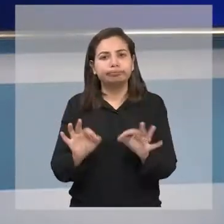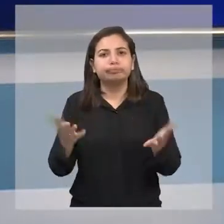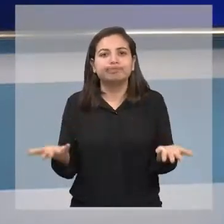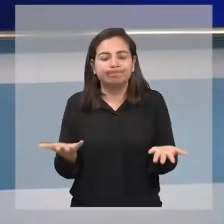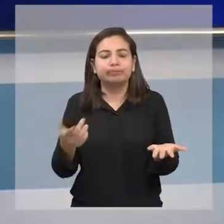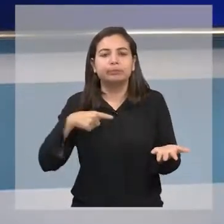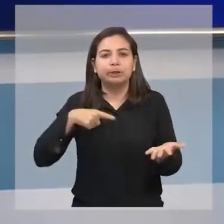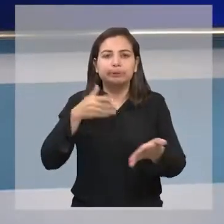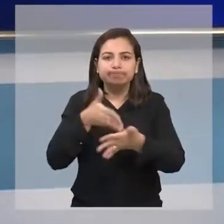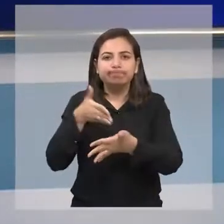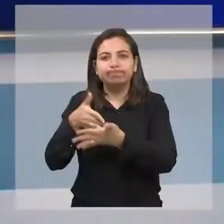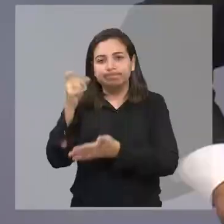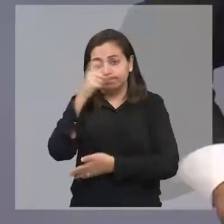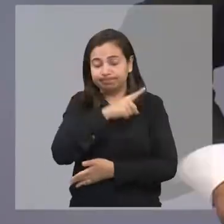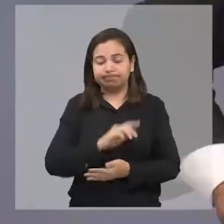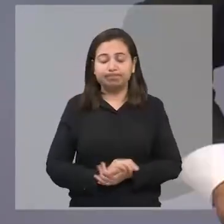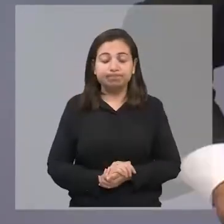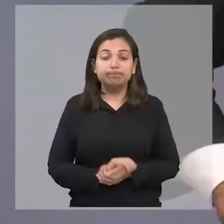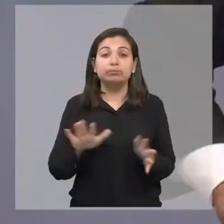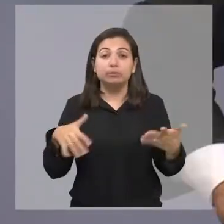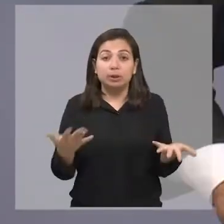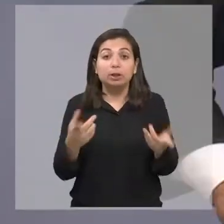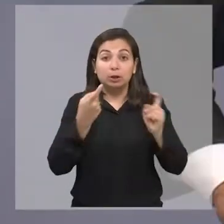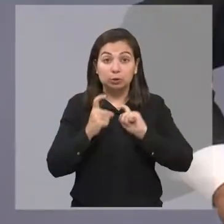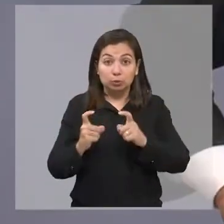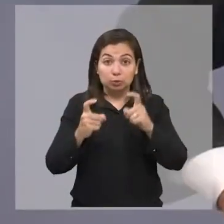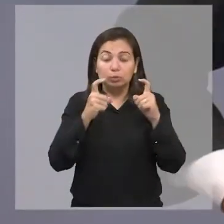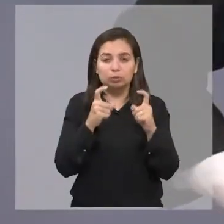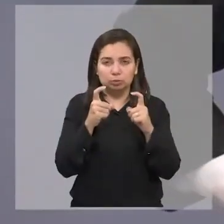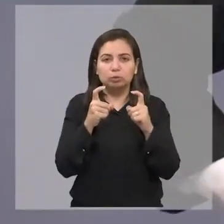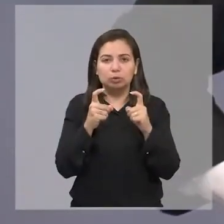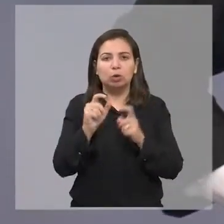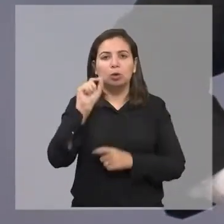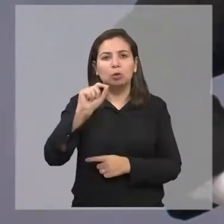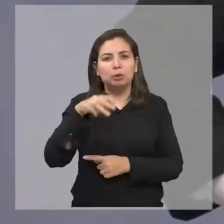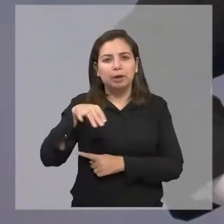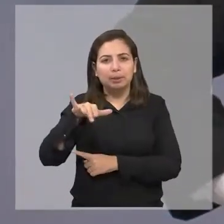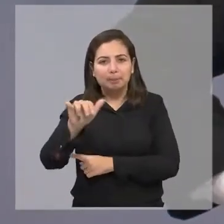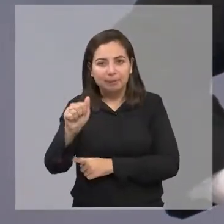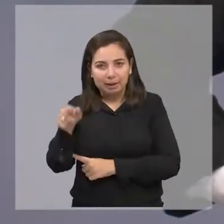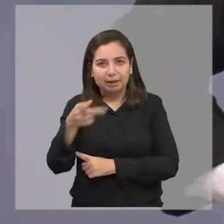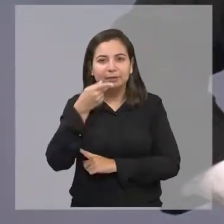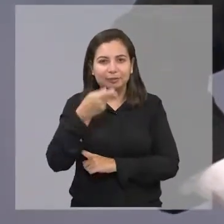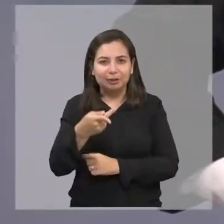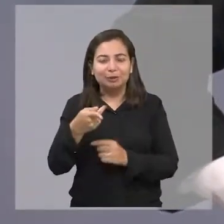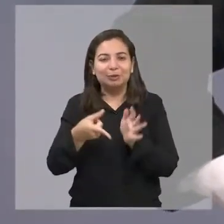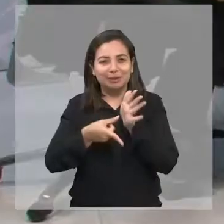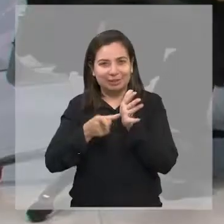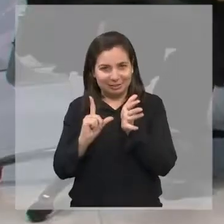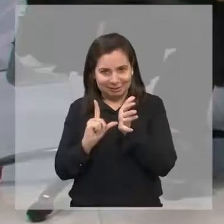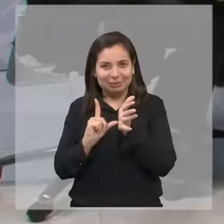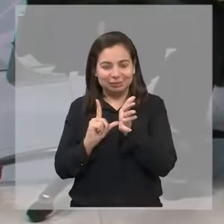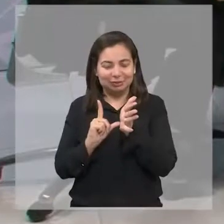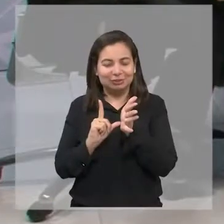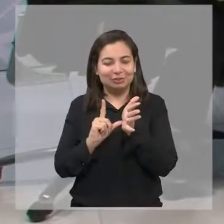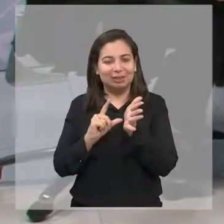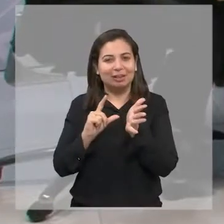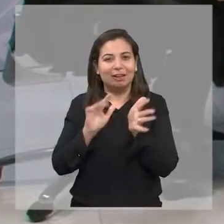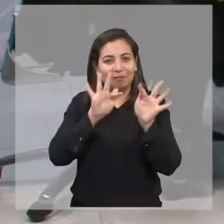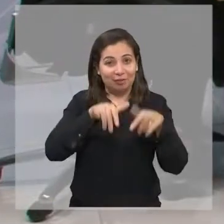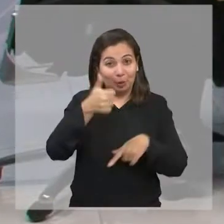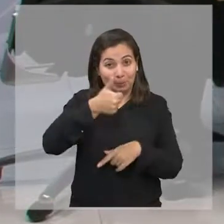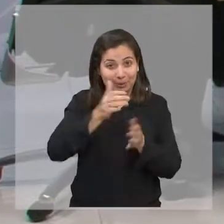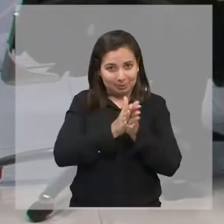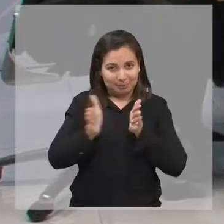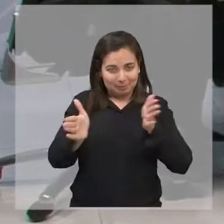Queria retomar essa discussão a partir do que disse o Dr. Maia na última fala dele, no encerramento do bloco,